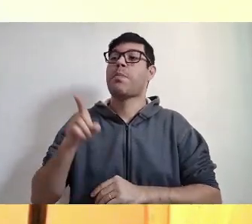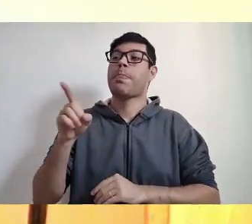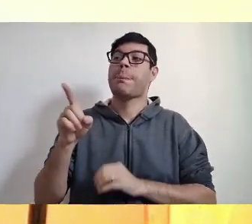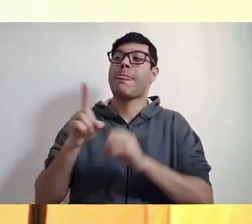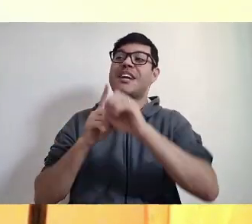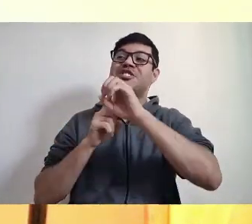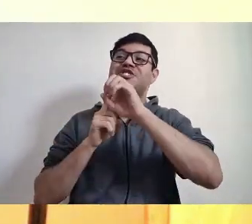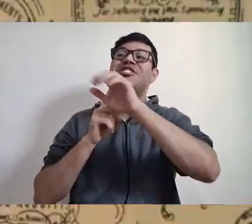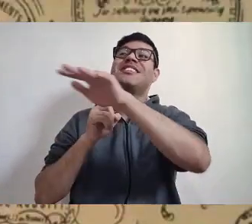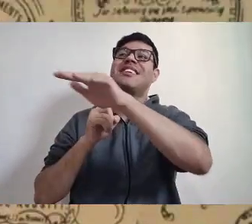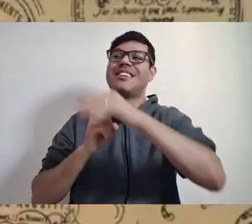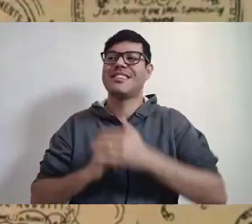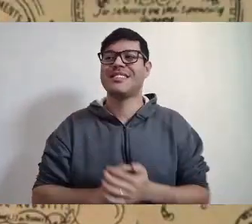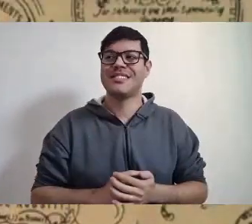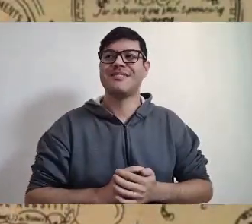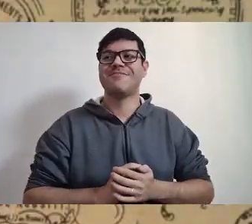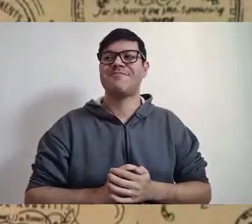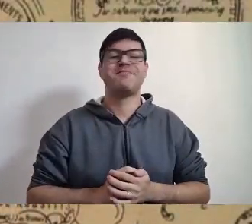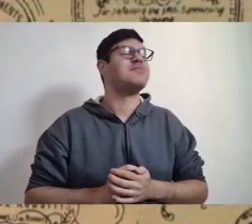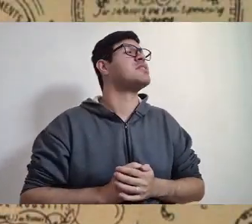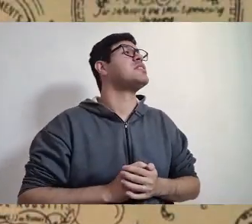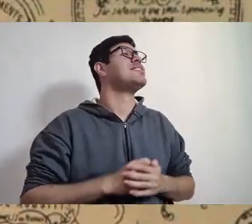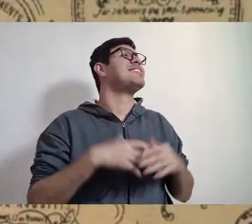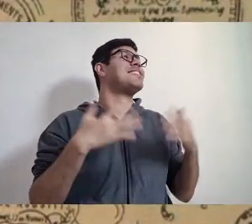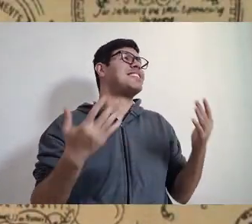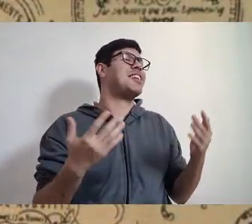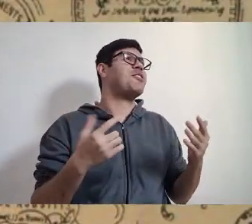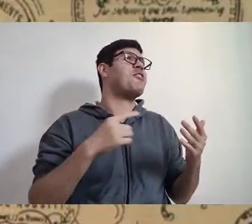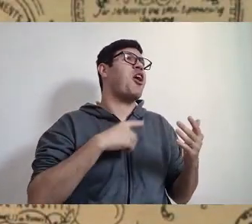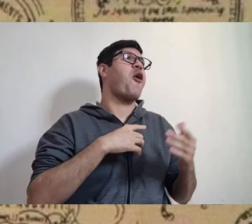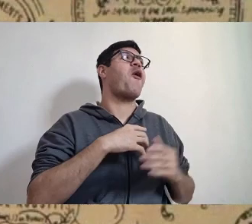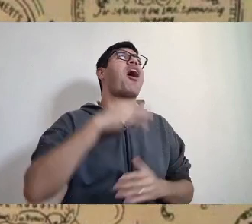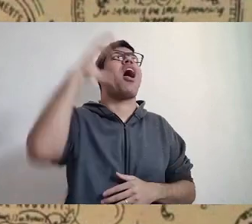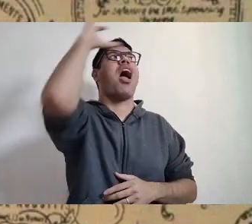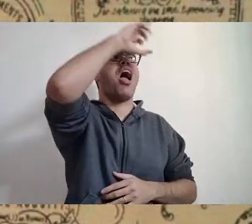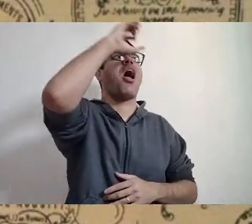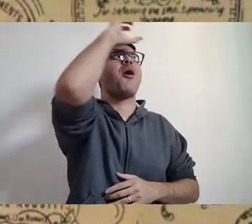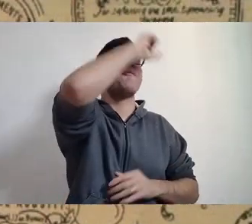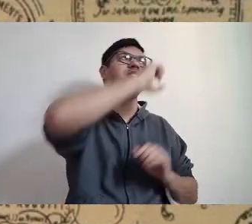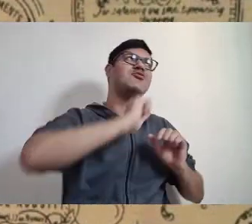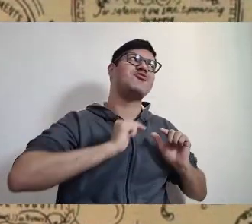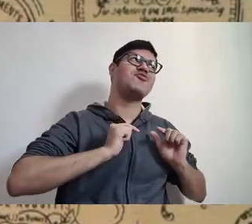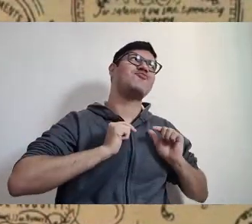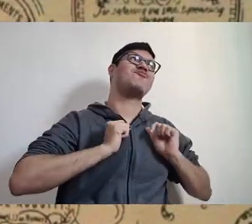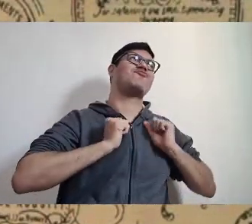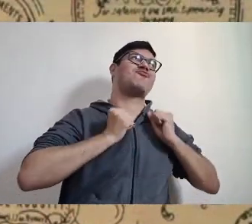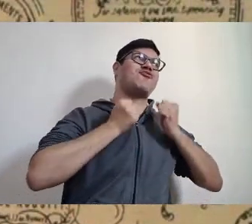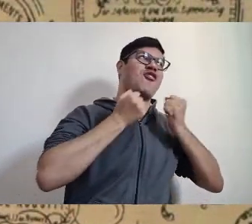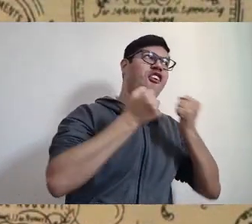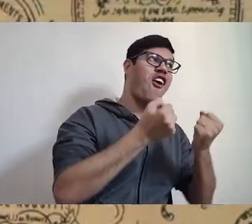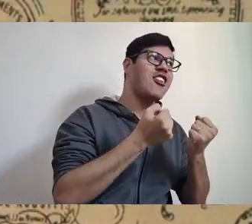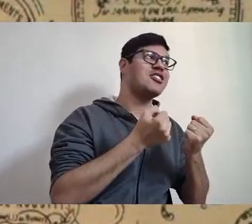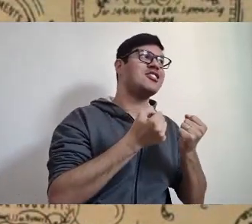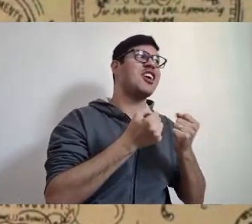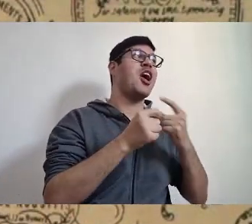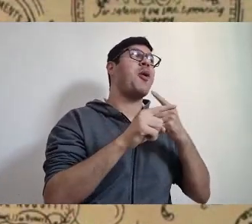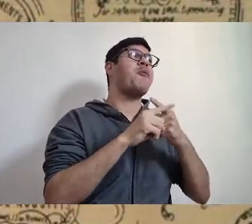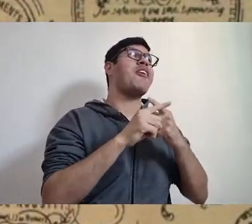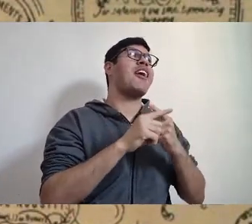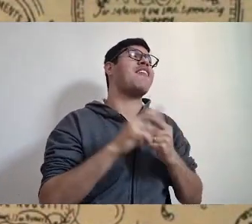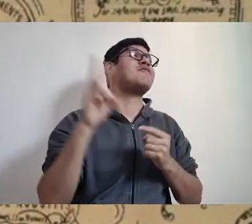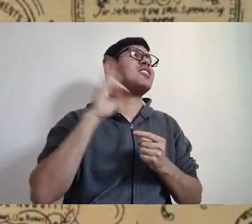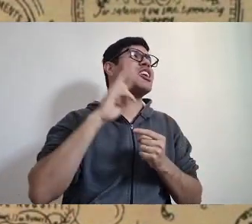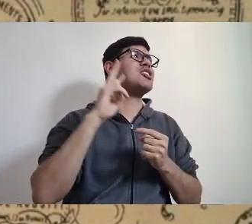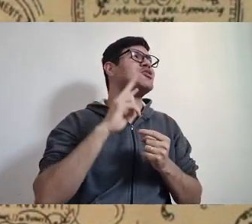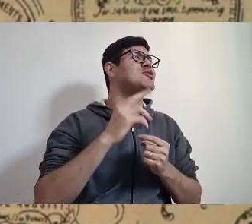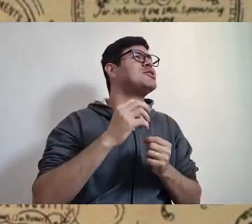letra, né? Então, Gil, eu tô me esforçando para aprender. Temos lá vereadores mais velhos, né, de casa,